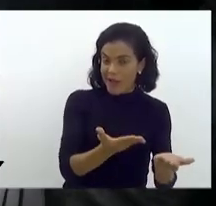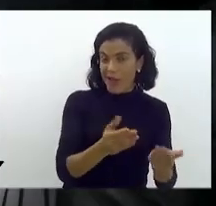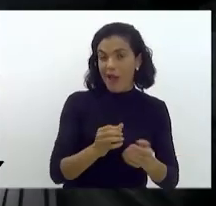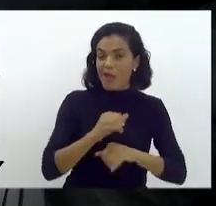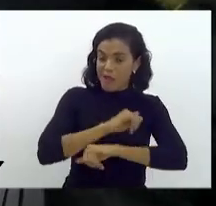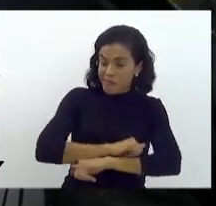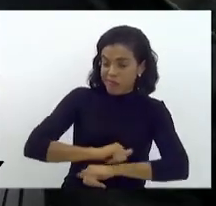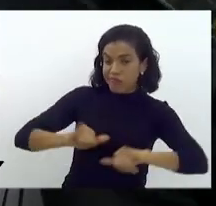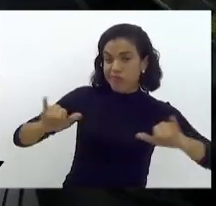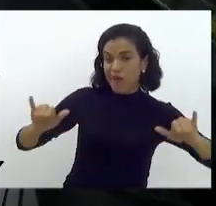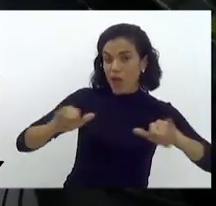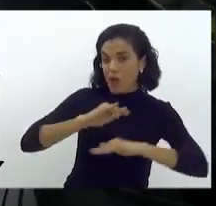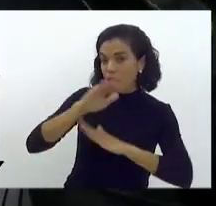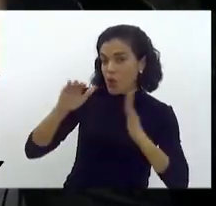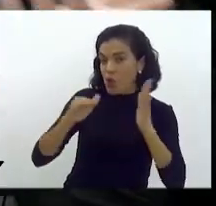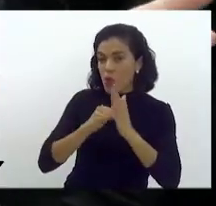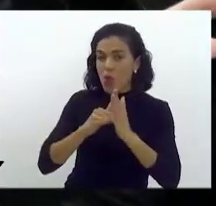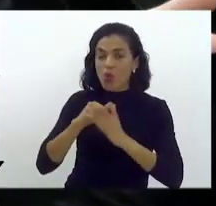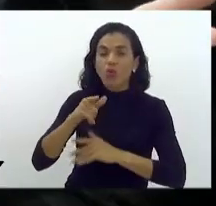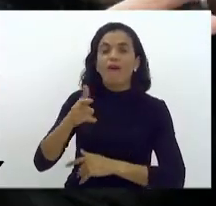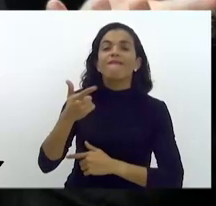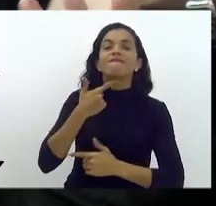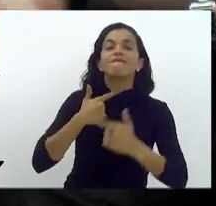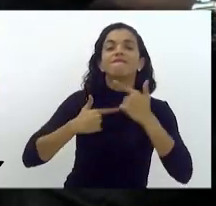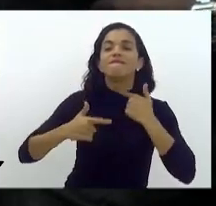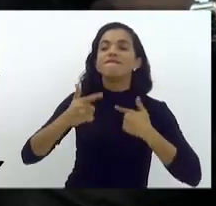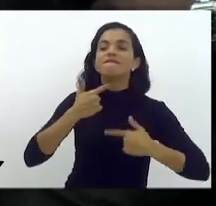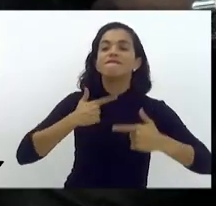divulgar também tudo que quiserem